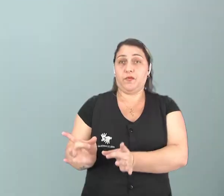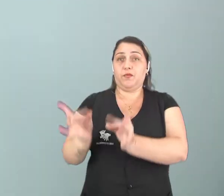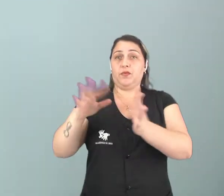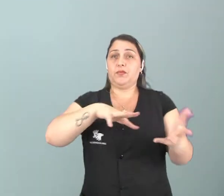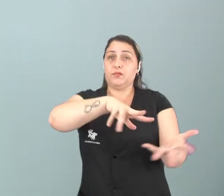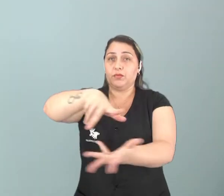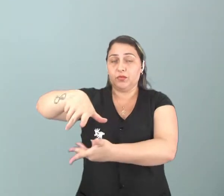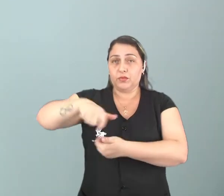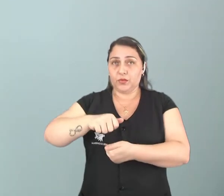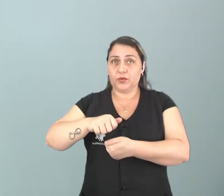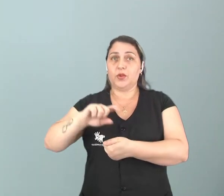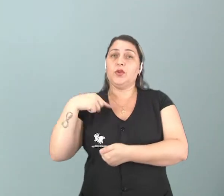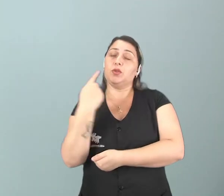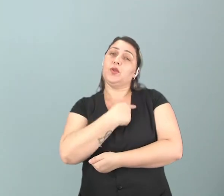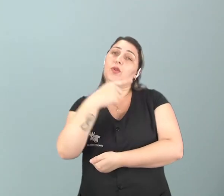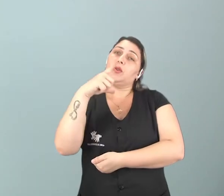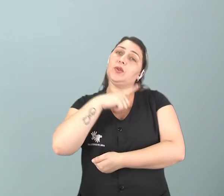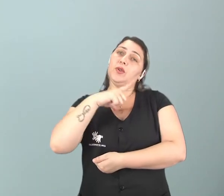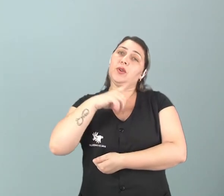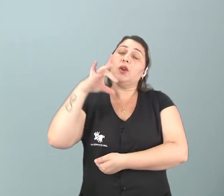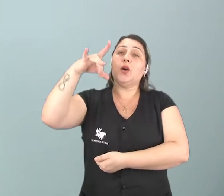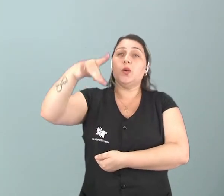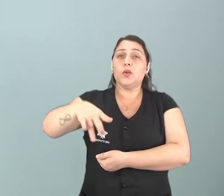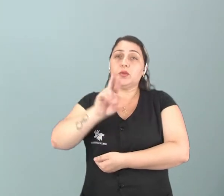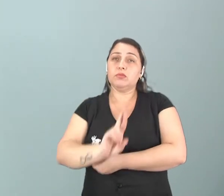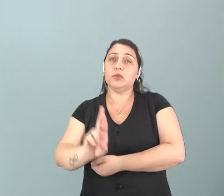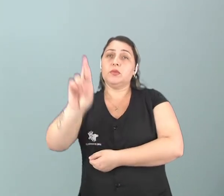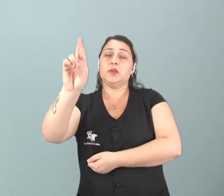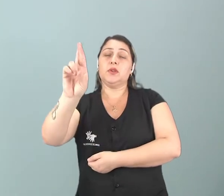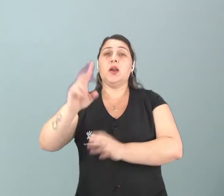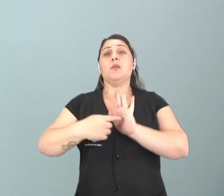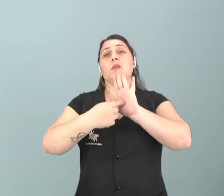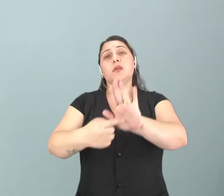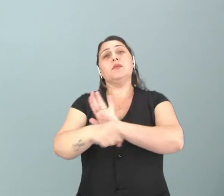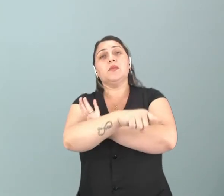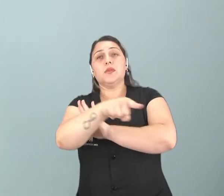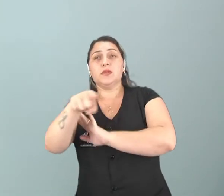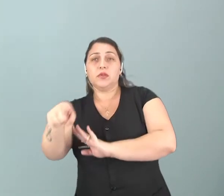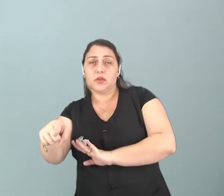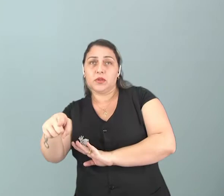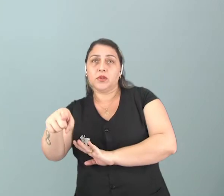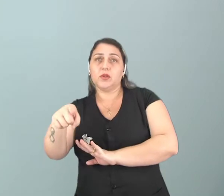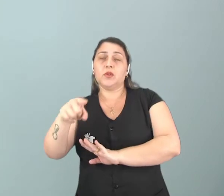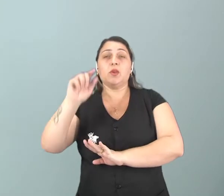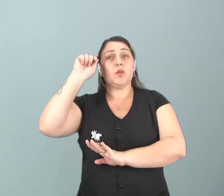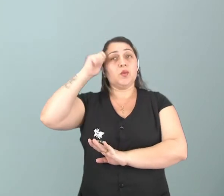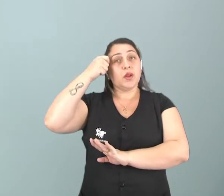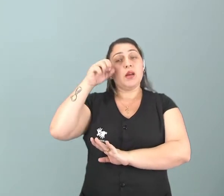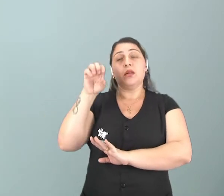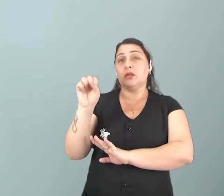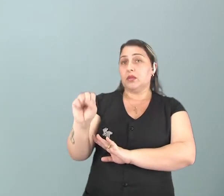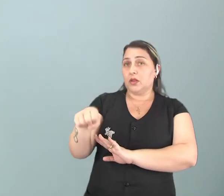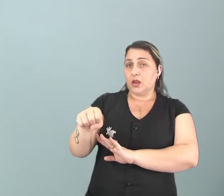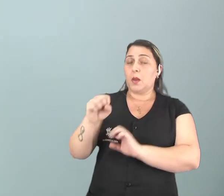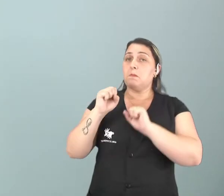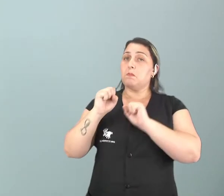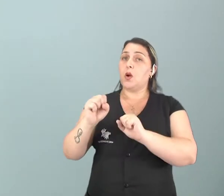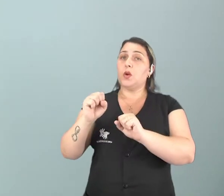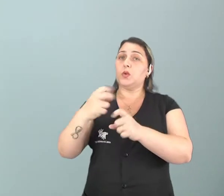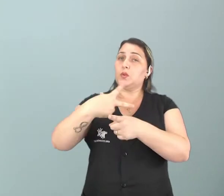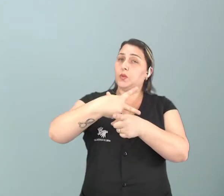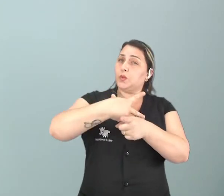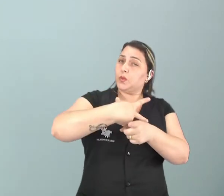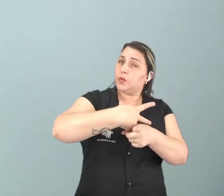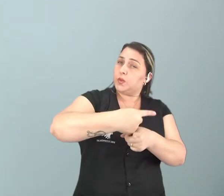globais. E aí a gente tem aqui essa última representatividade para mostrar para vocês que os negros, sim, eles podem alcançar